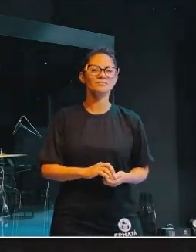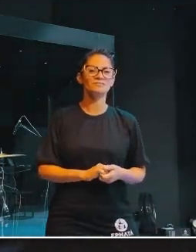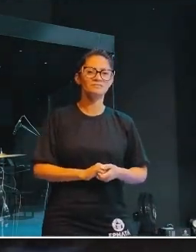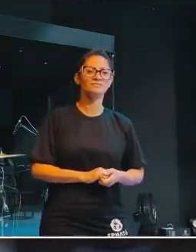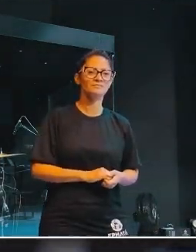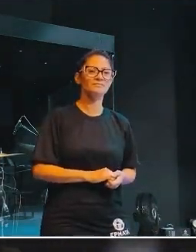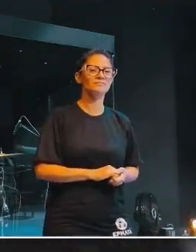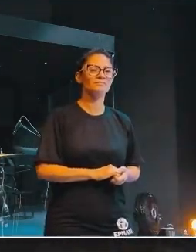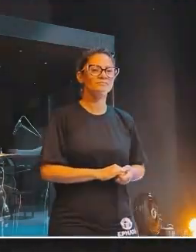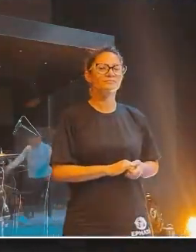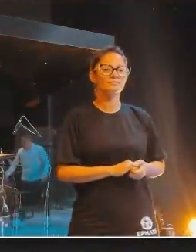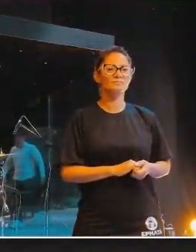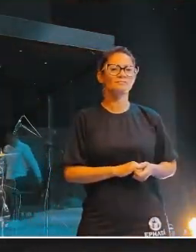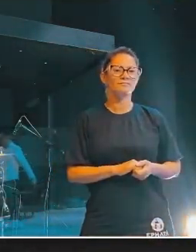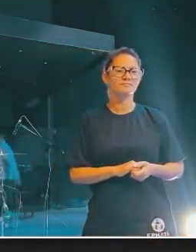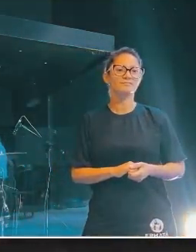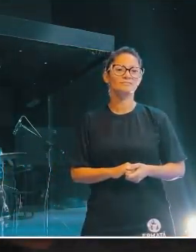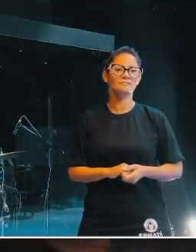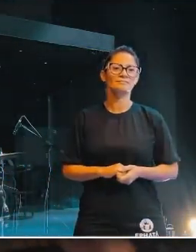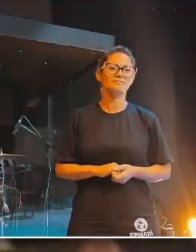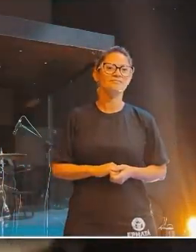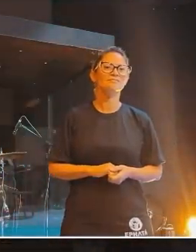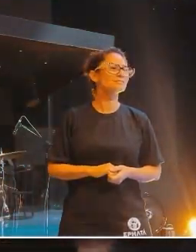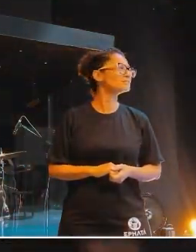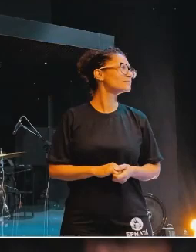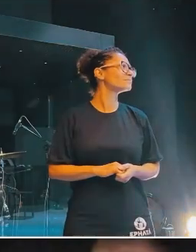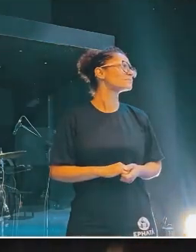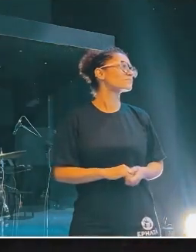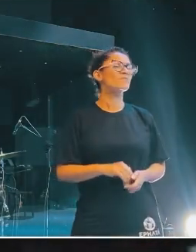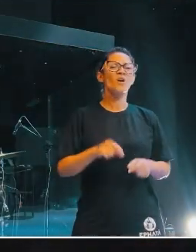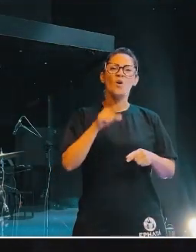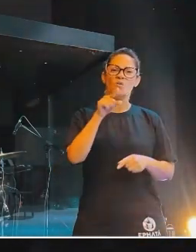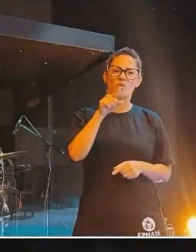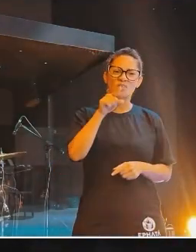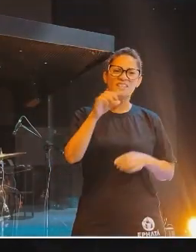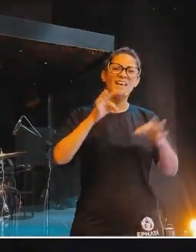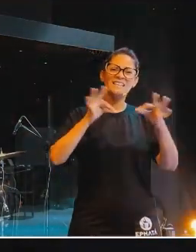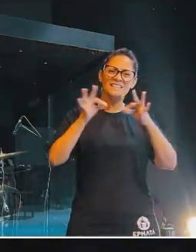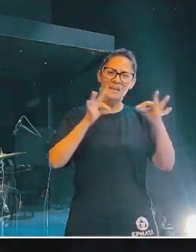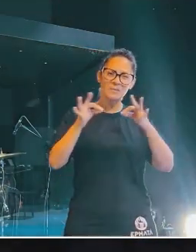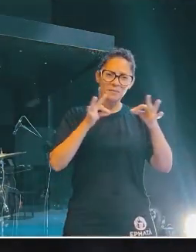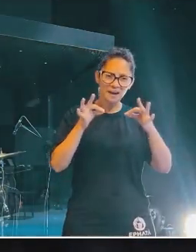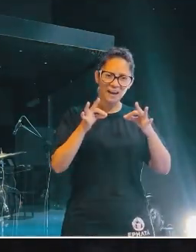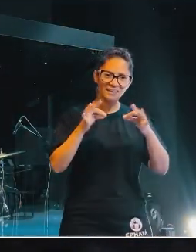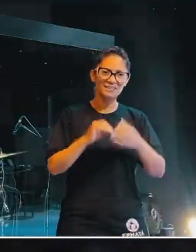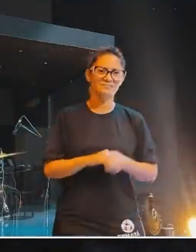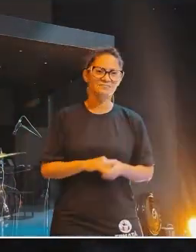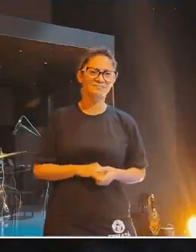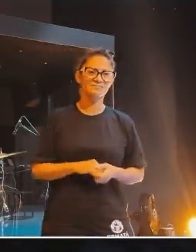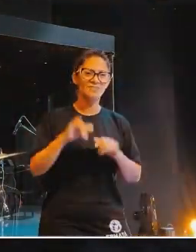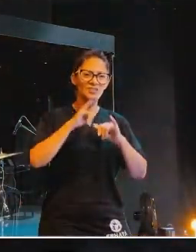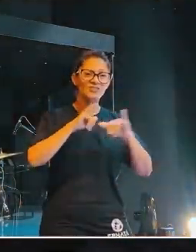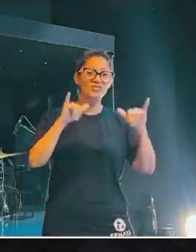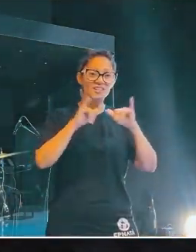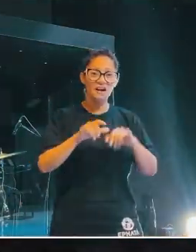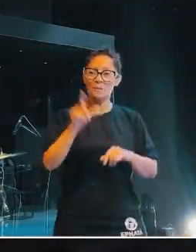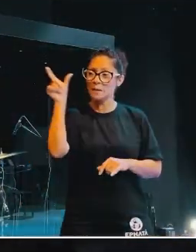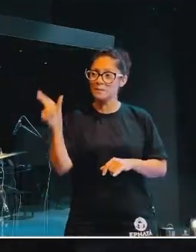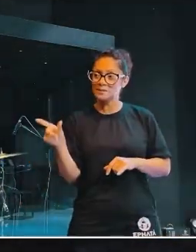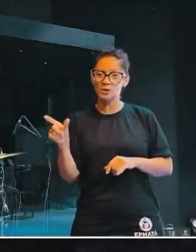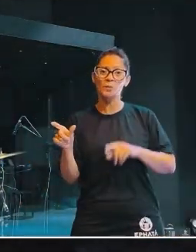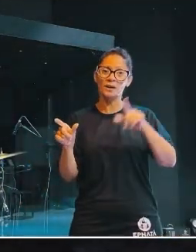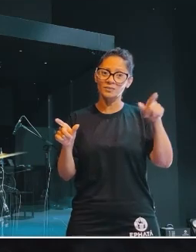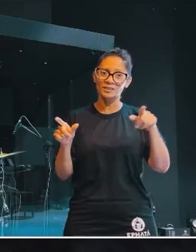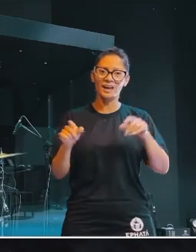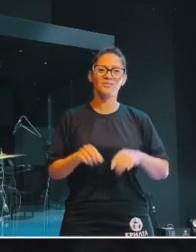Fala para a pessoa que está do teu lado: você está preparada para esse gigante e também para os outros que irão